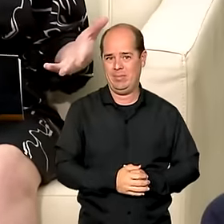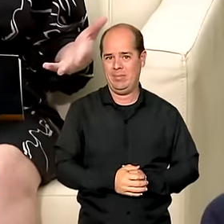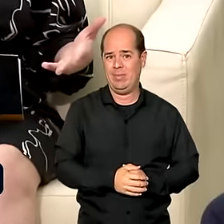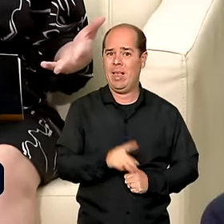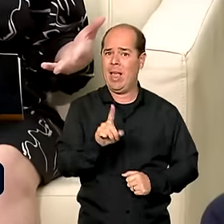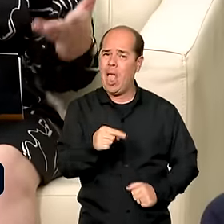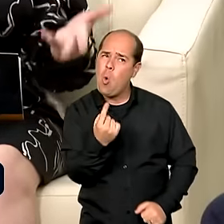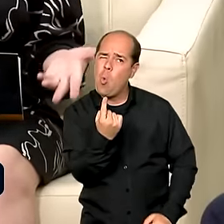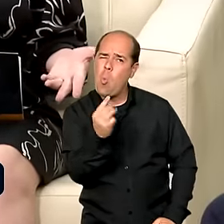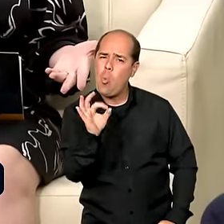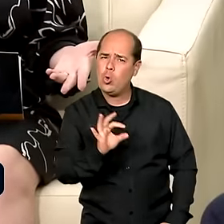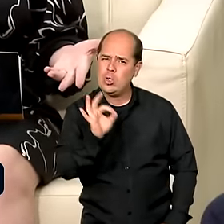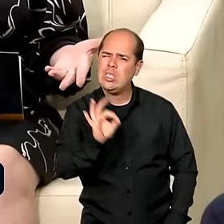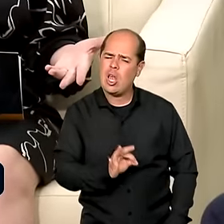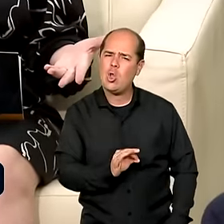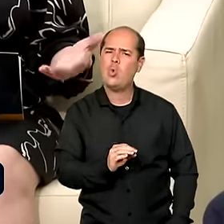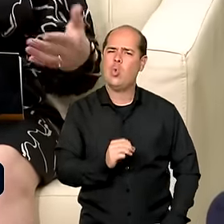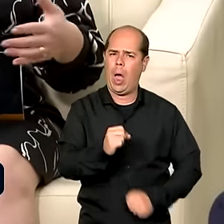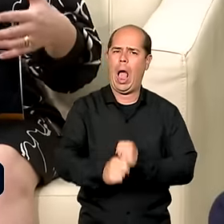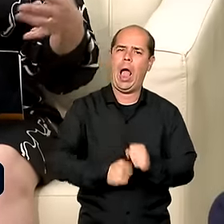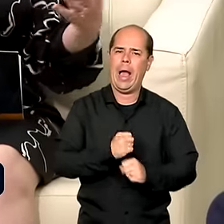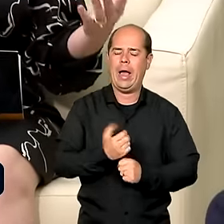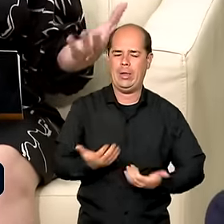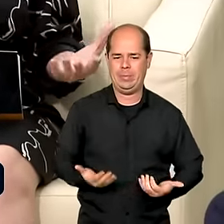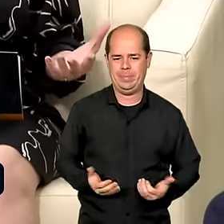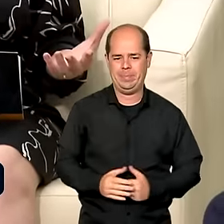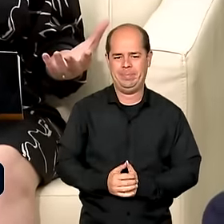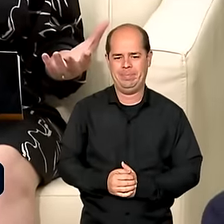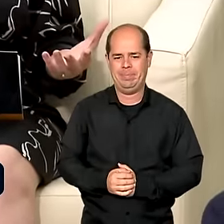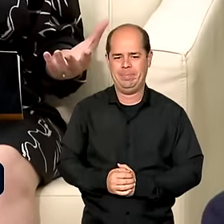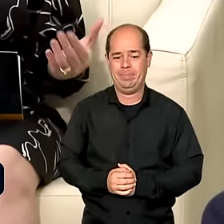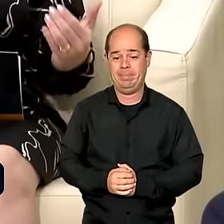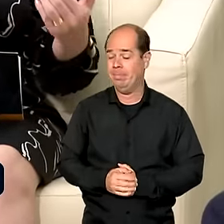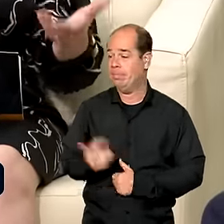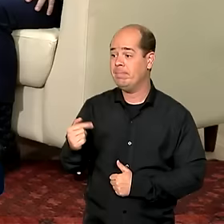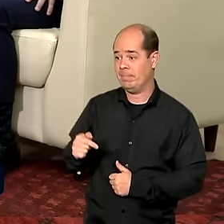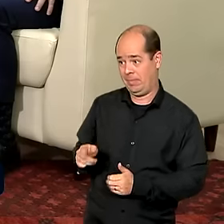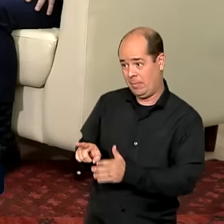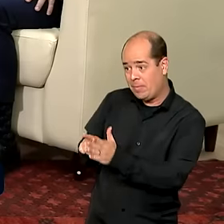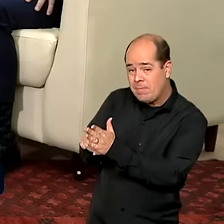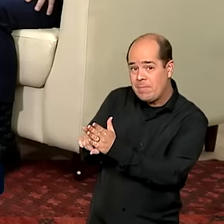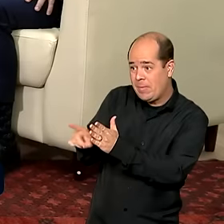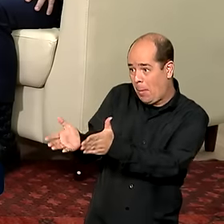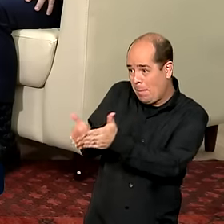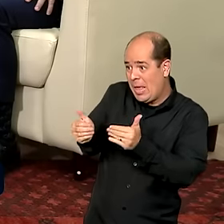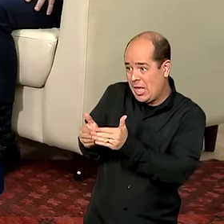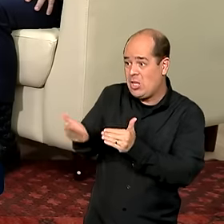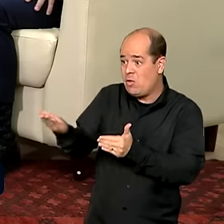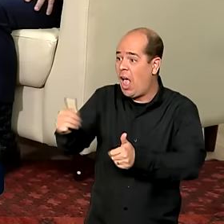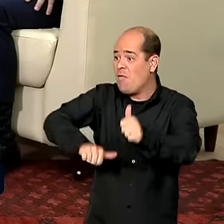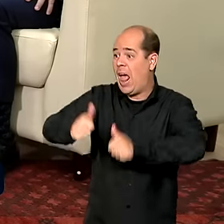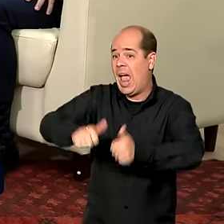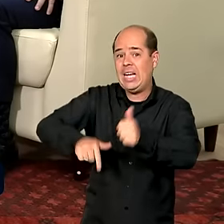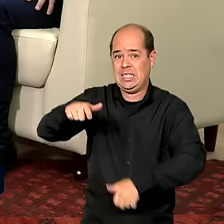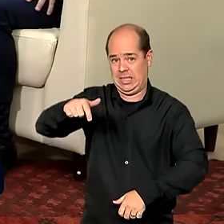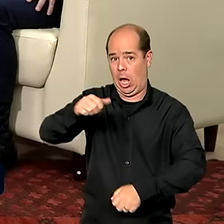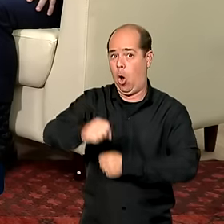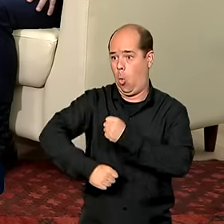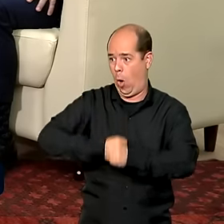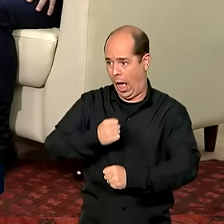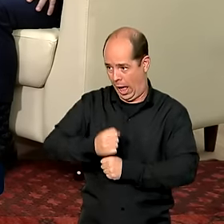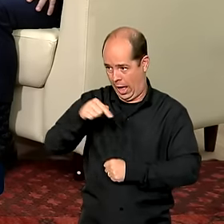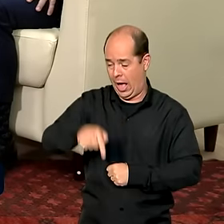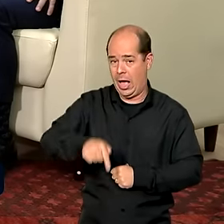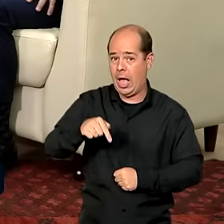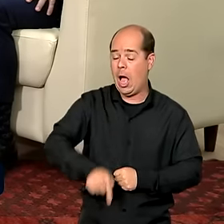não pode encerrar sem pedir que o senhor faça então uma avaliação desse ano e dizer o que o Senhor espera o que que todos nós podemos